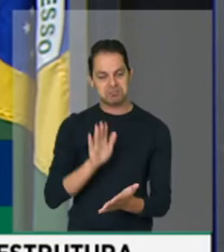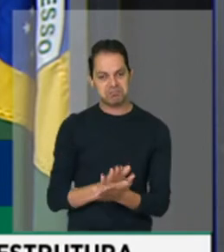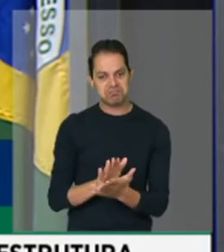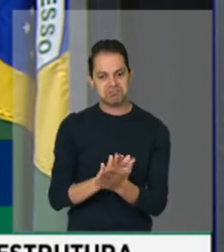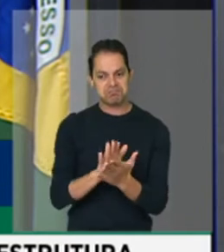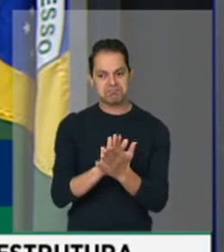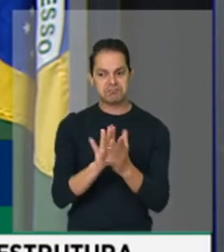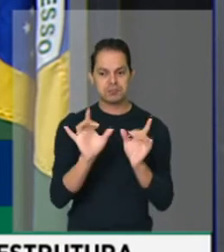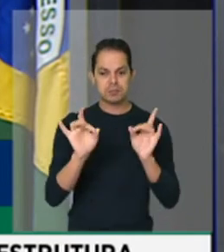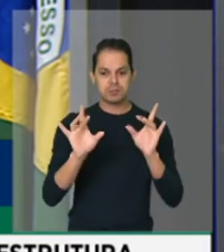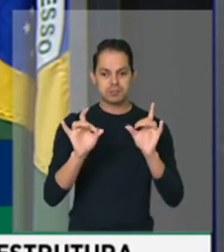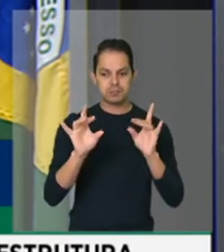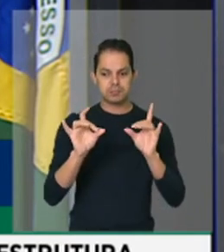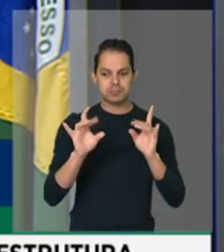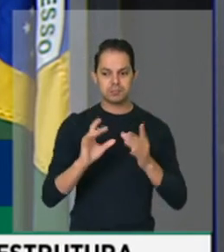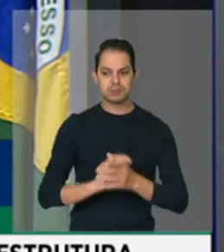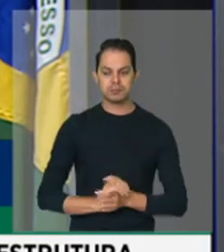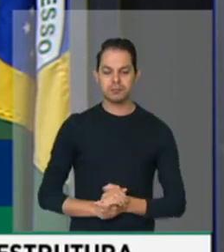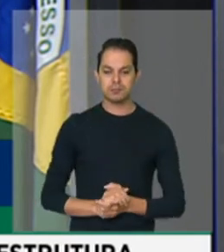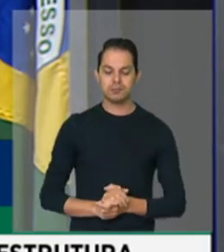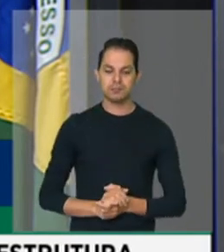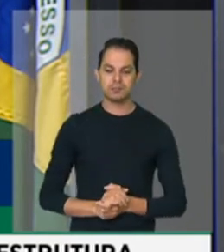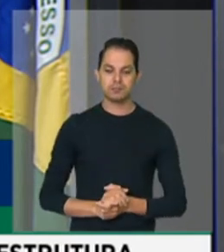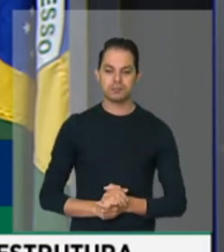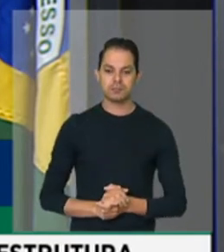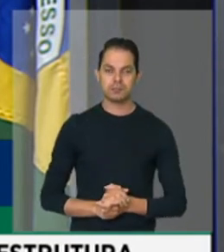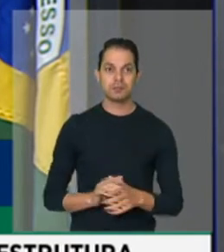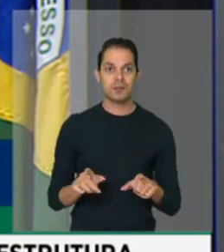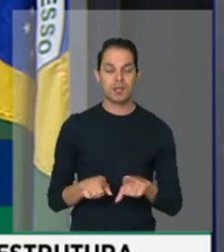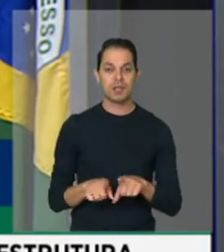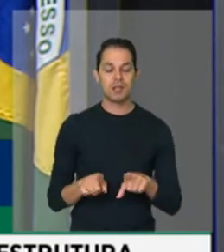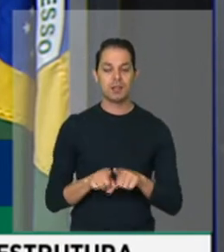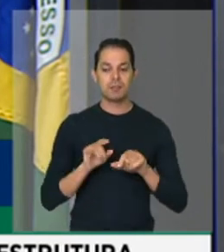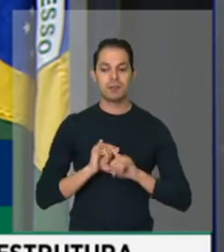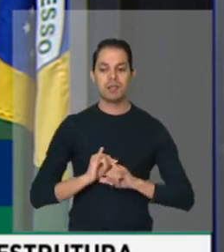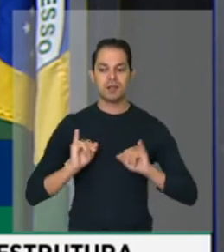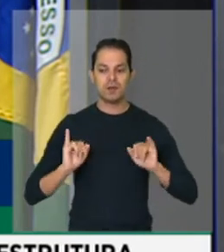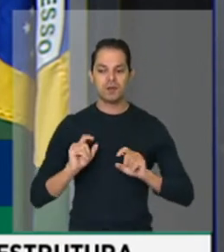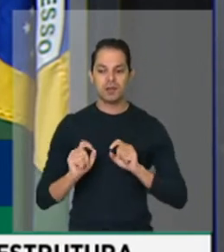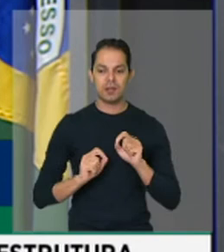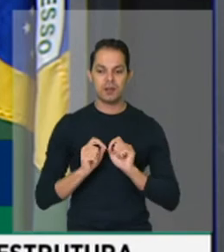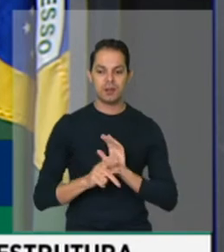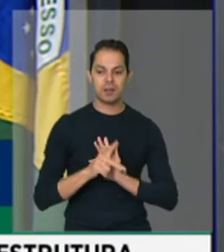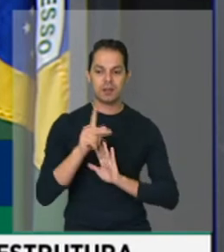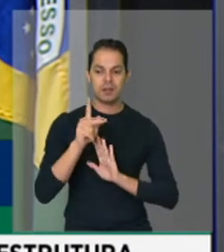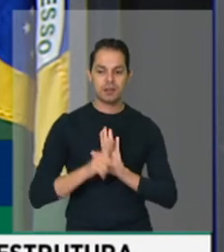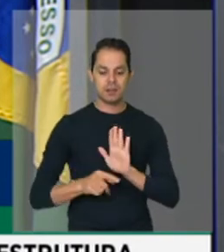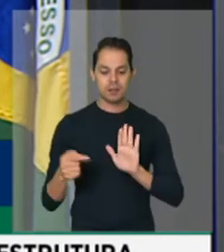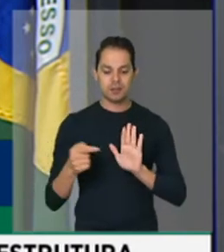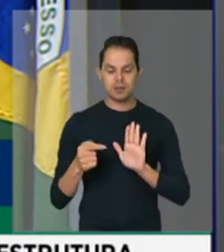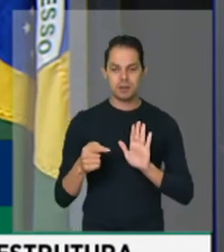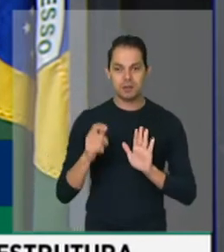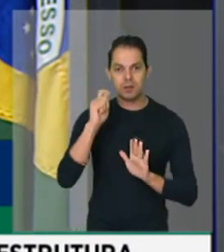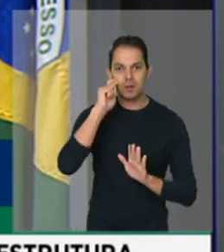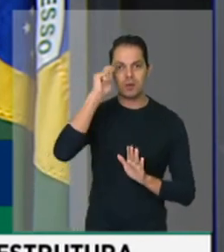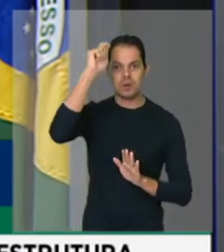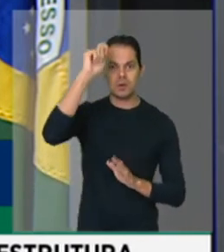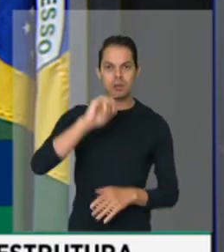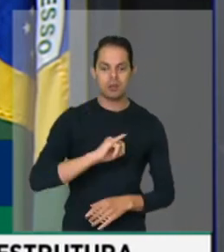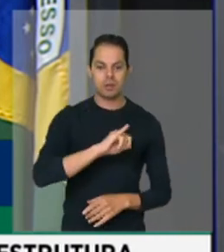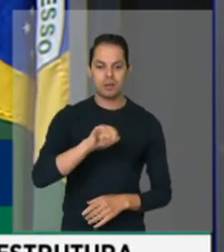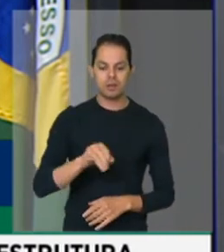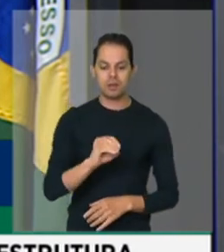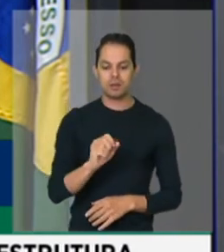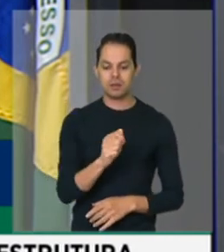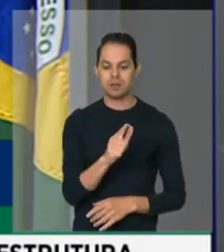forma muito efusiva, e destacar também que esse projeto do deputado João Maia tem